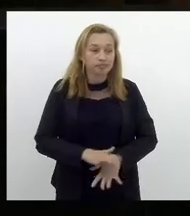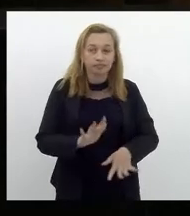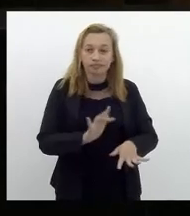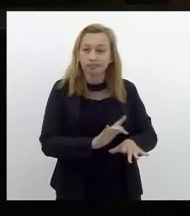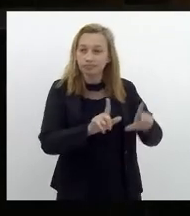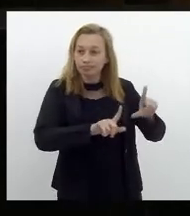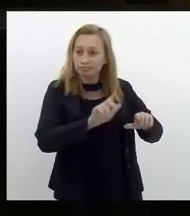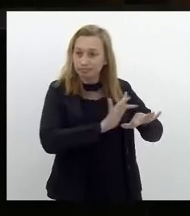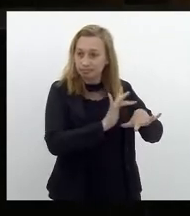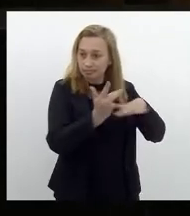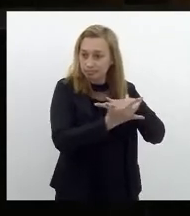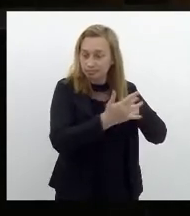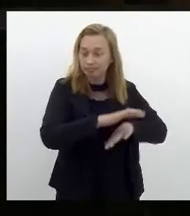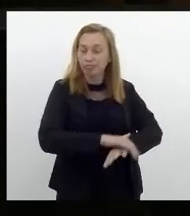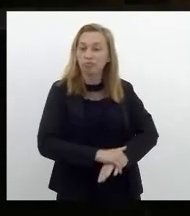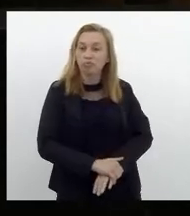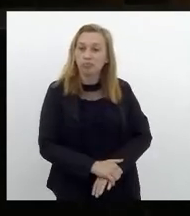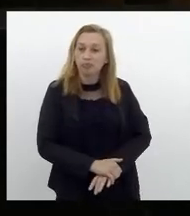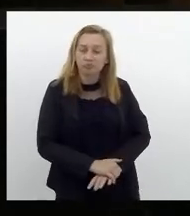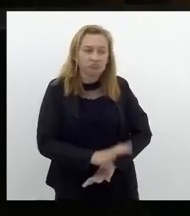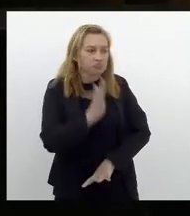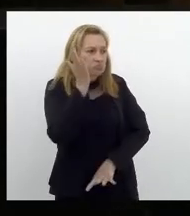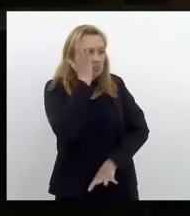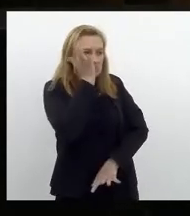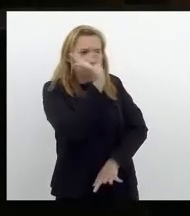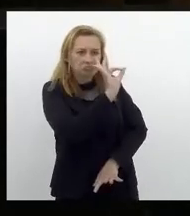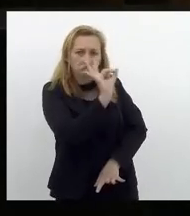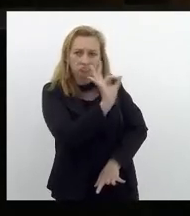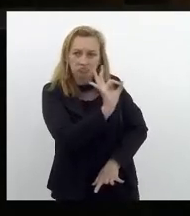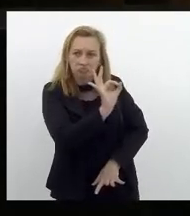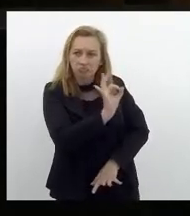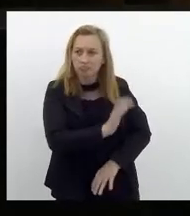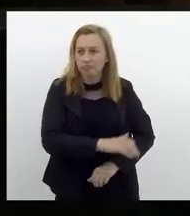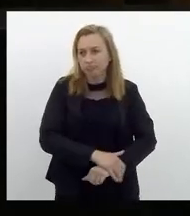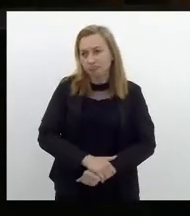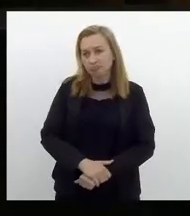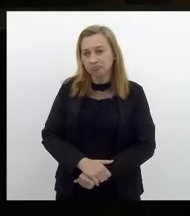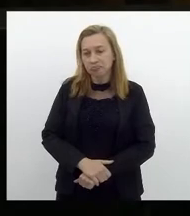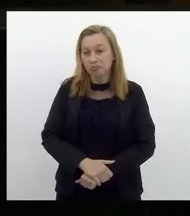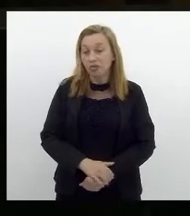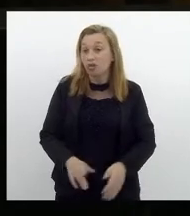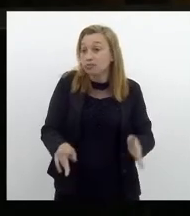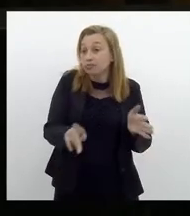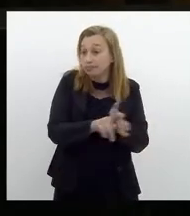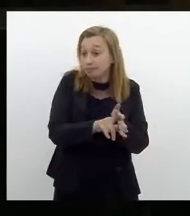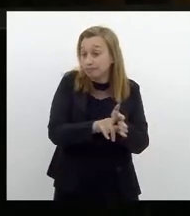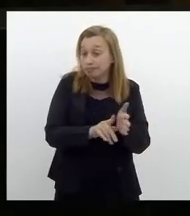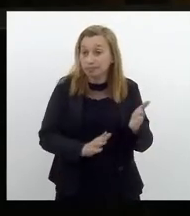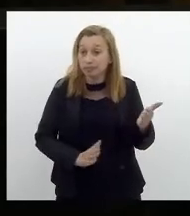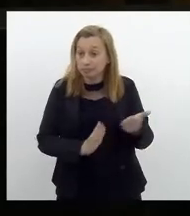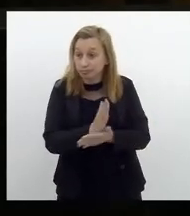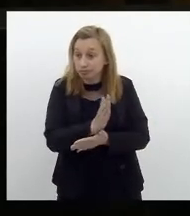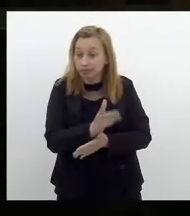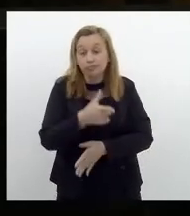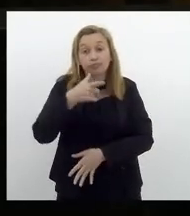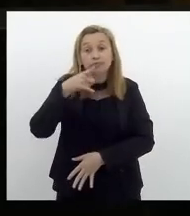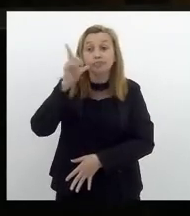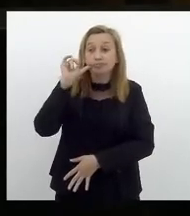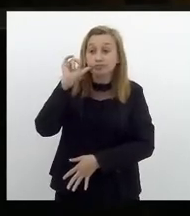televisada não entendeu o projeto que aprovamos